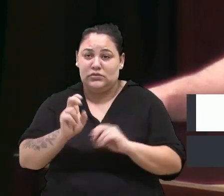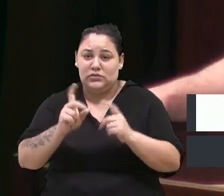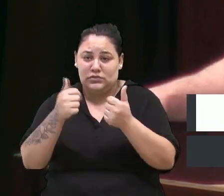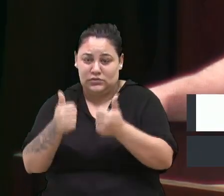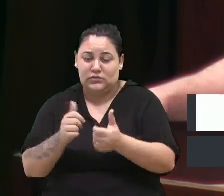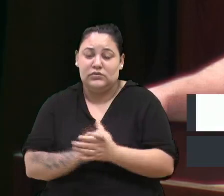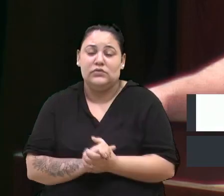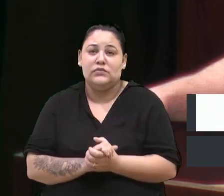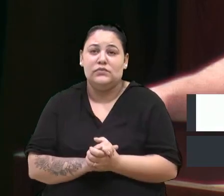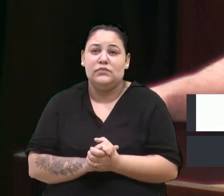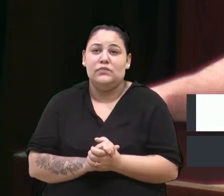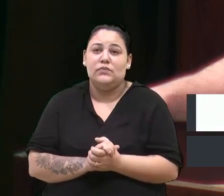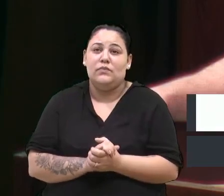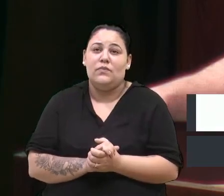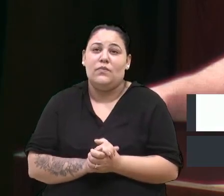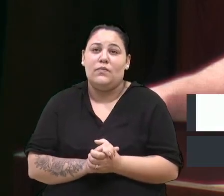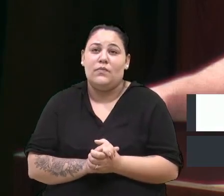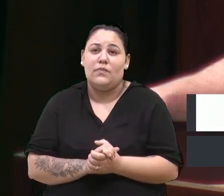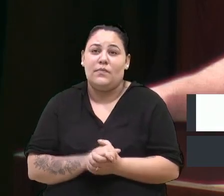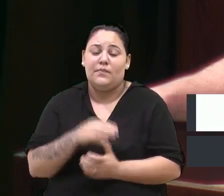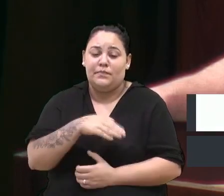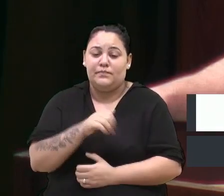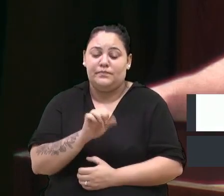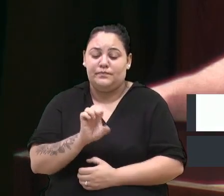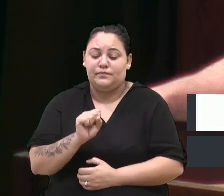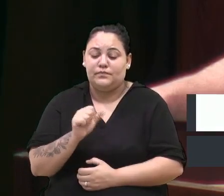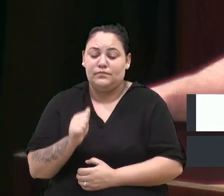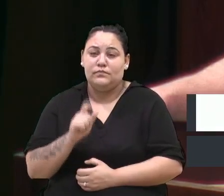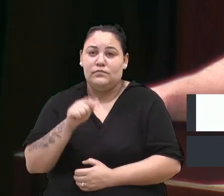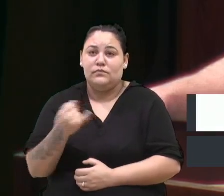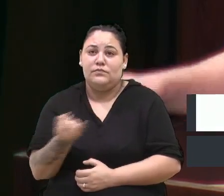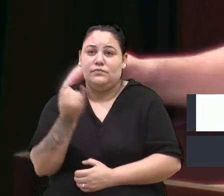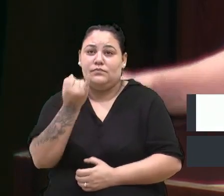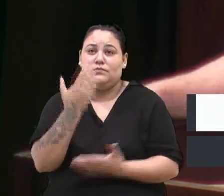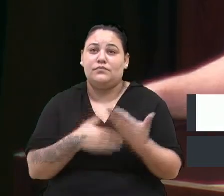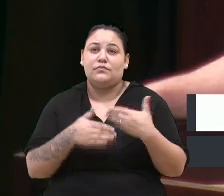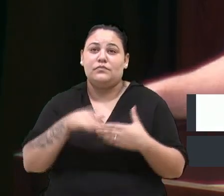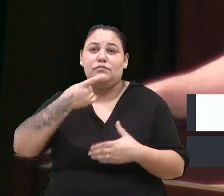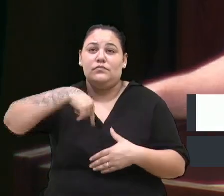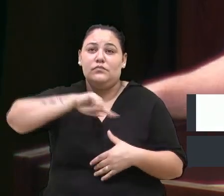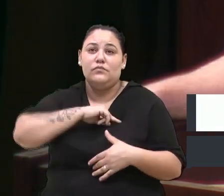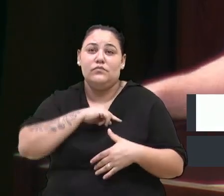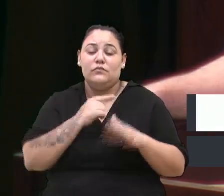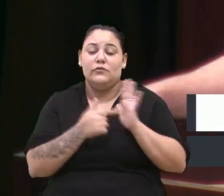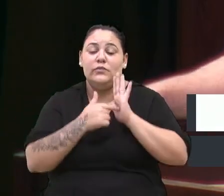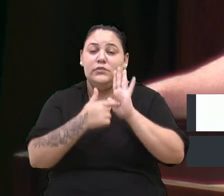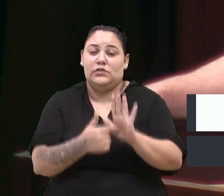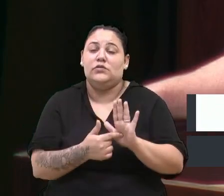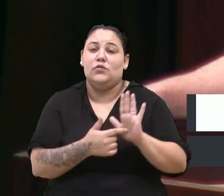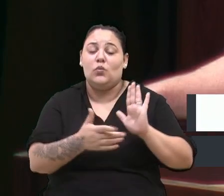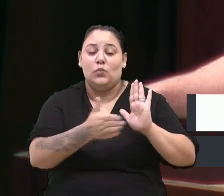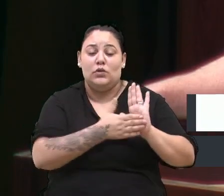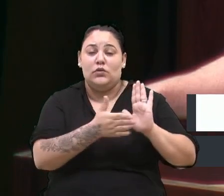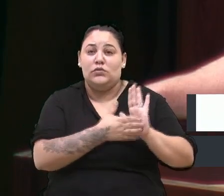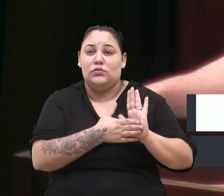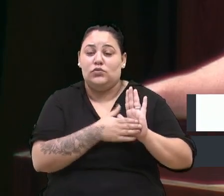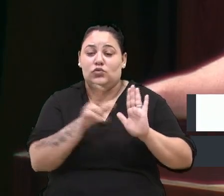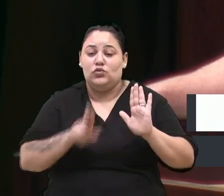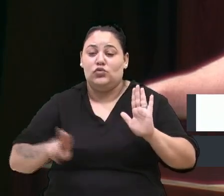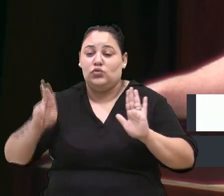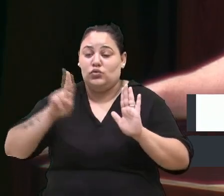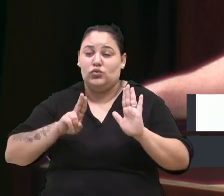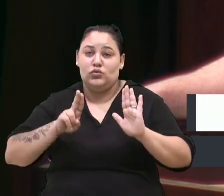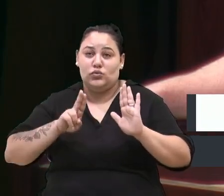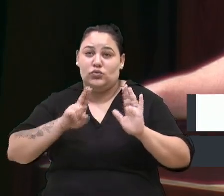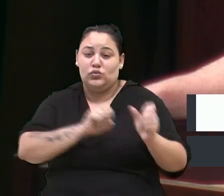Gil. Né? A Maesa é importante para todos nós, foi apresentado o plano de ocupação pelo